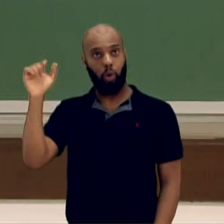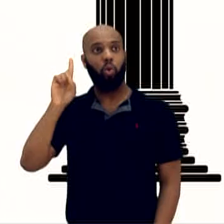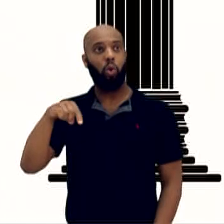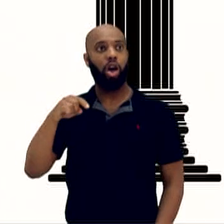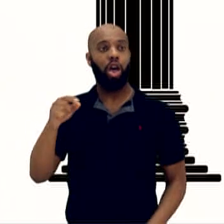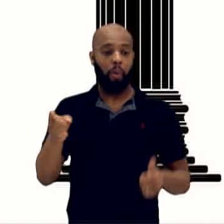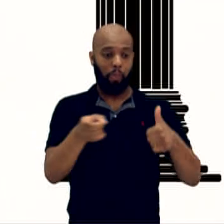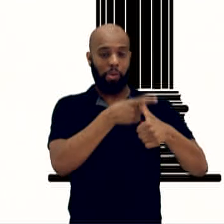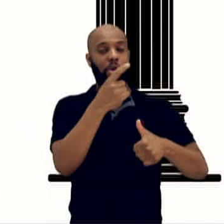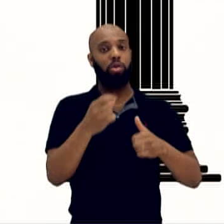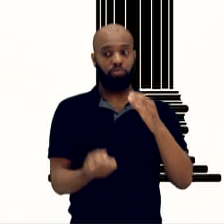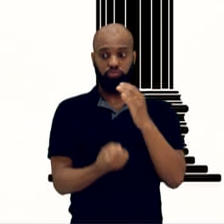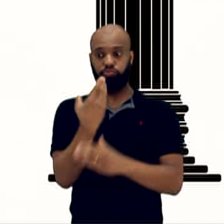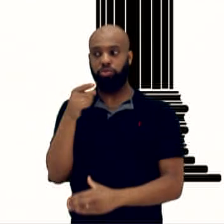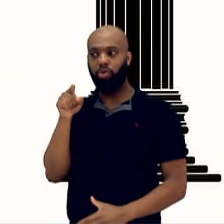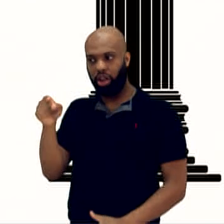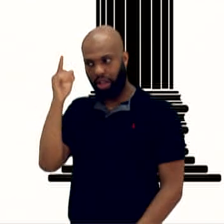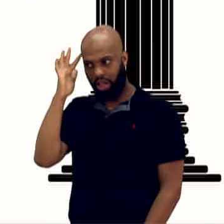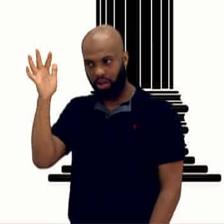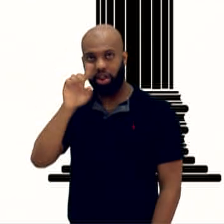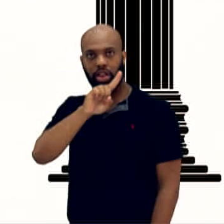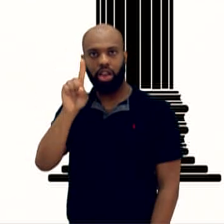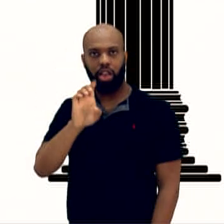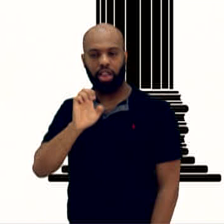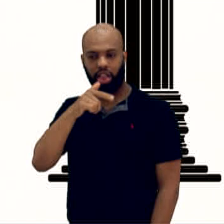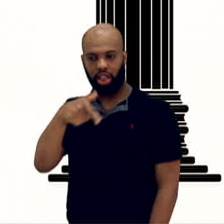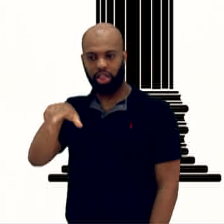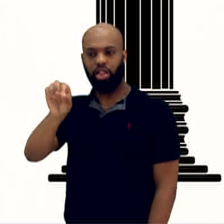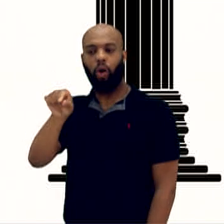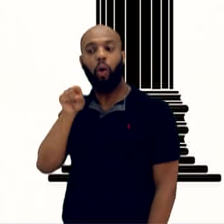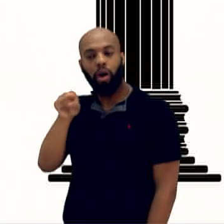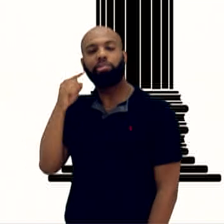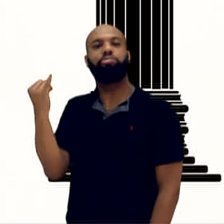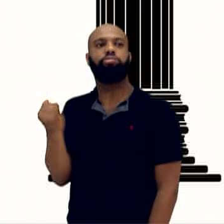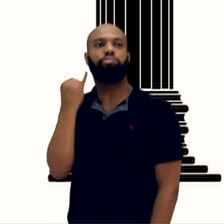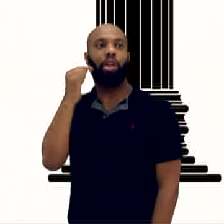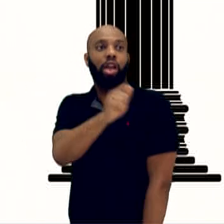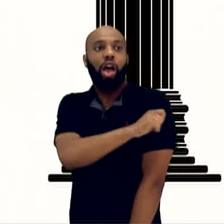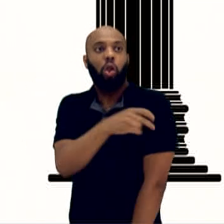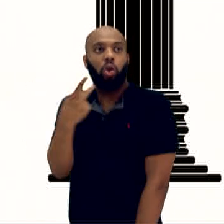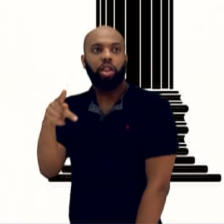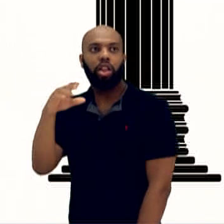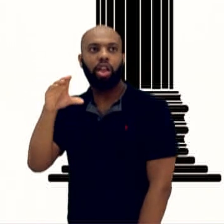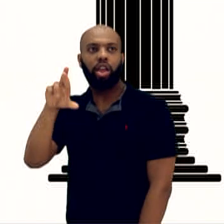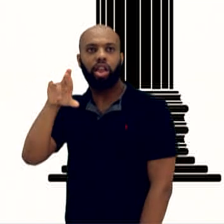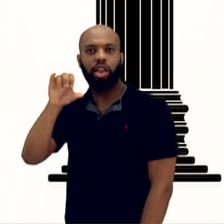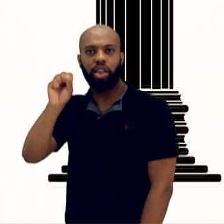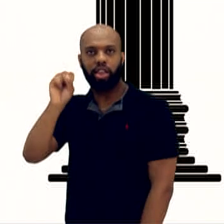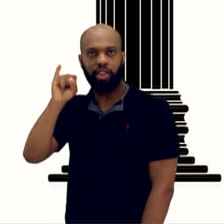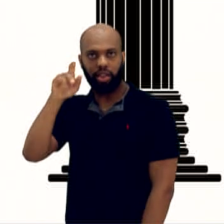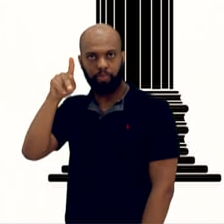deles, o criador do estoicismo, Zenão de Cítio, tá? O aluno dele, Crisipo, foi